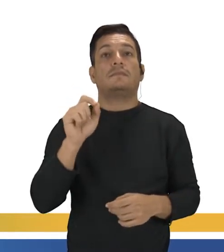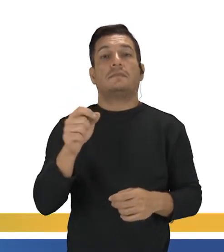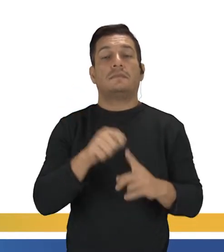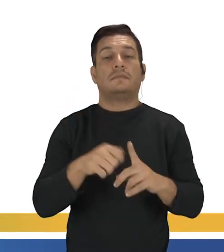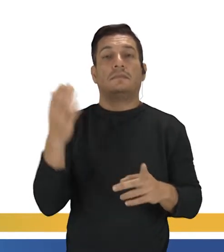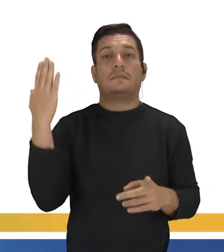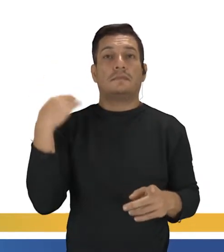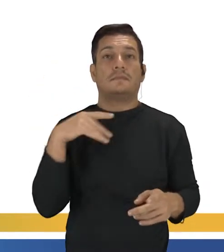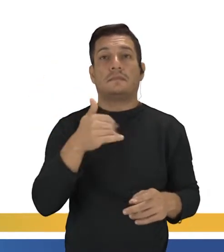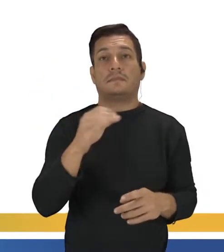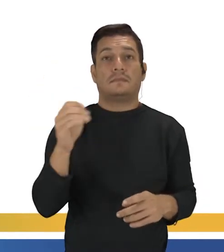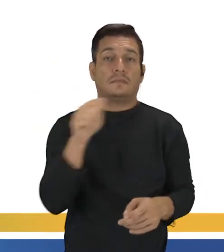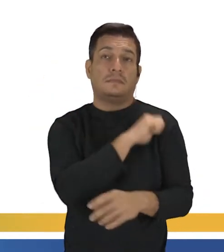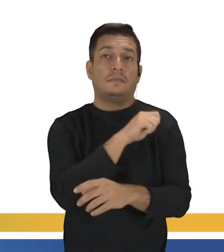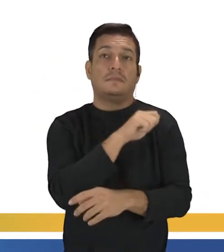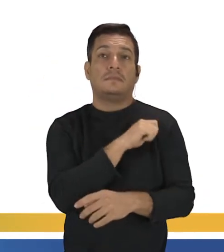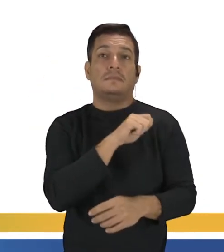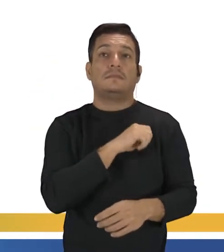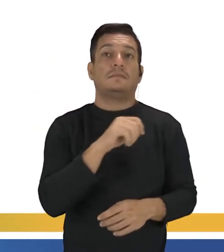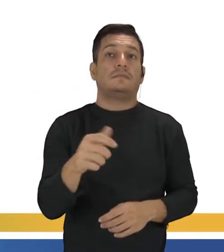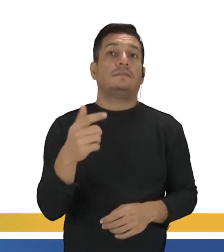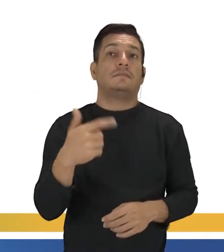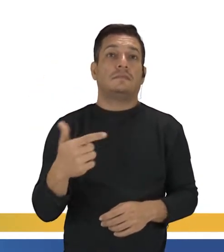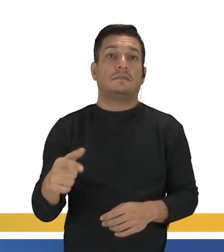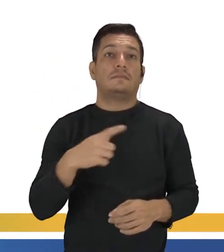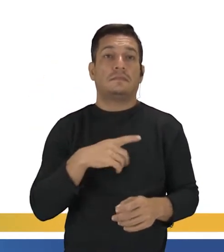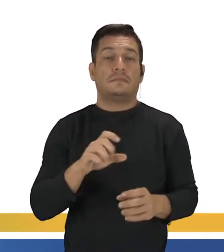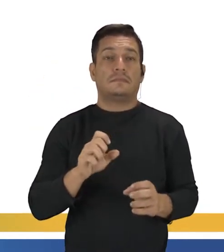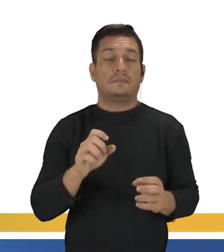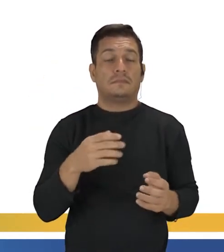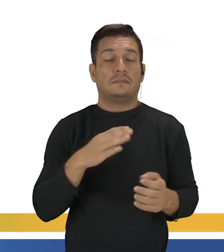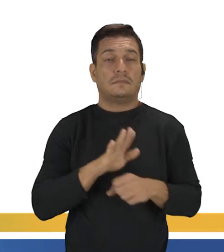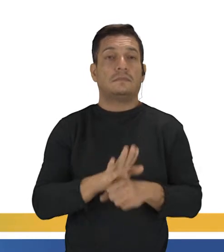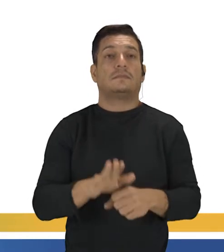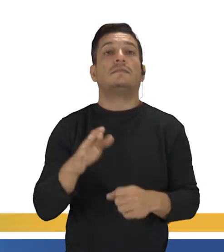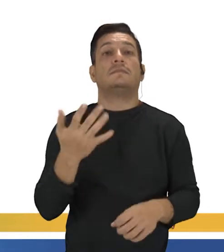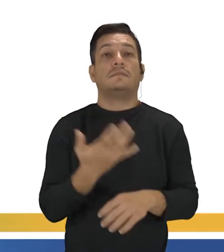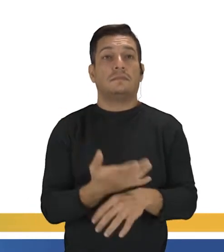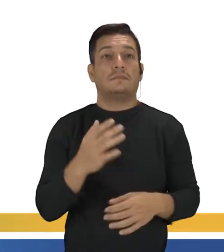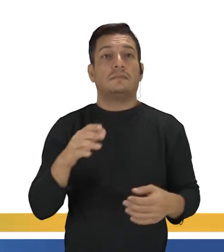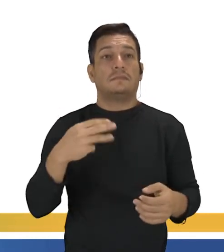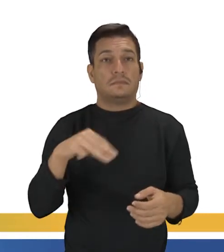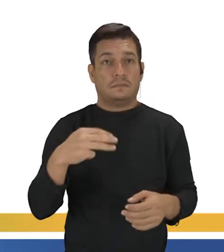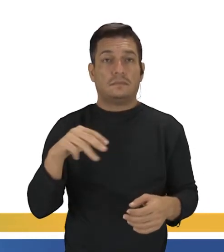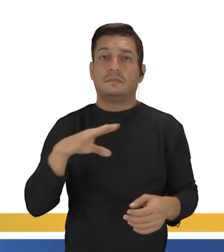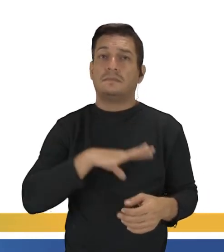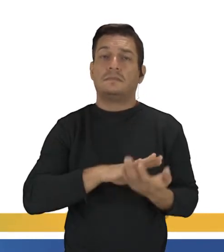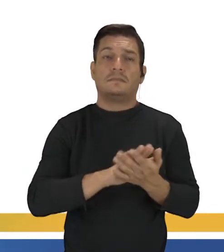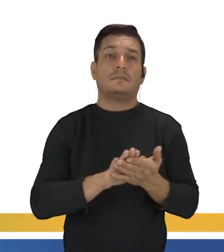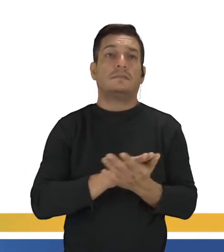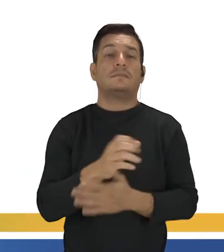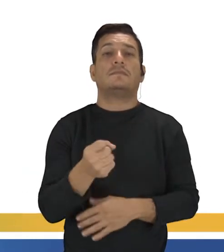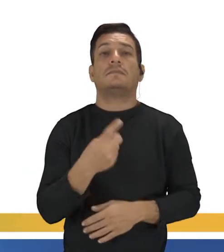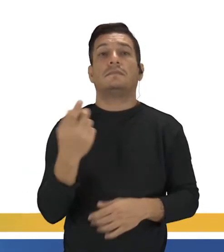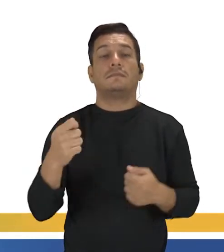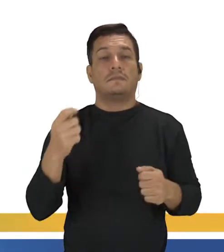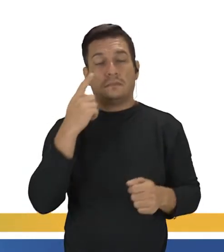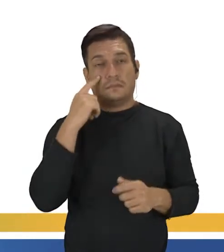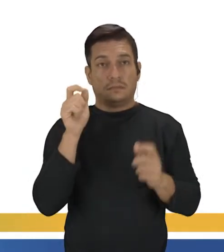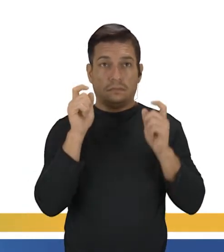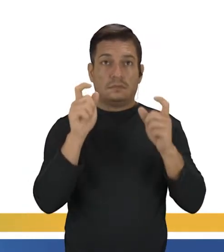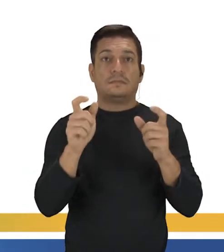mês passado, desses 100 alunos, os que não fizeram reforço nem em matemática nem em português foram de quanto? Tem que prestar bem